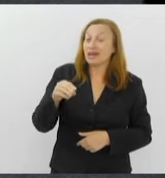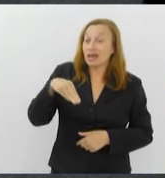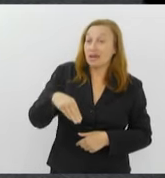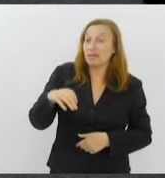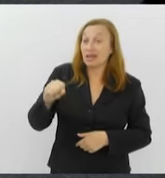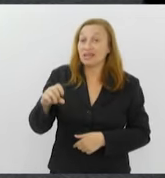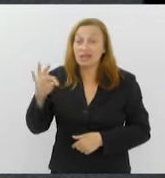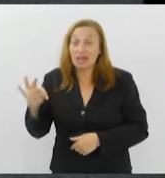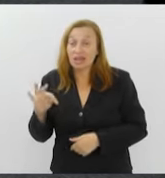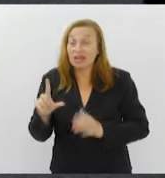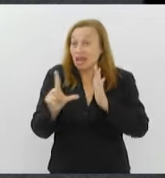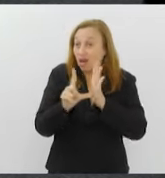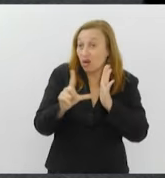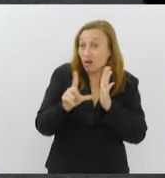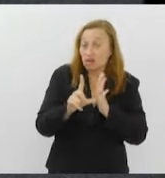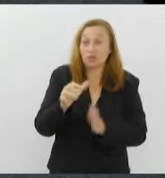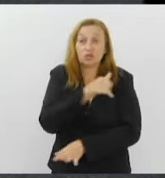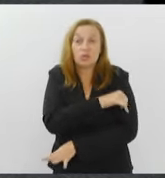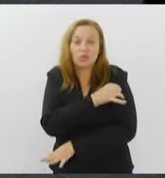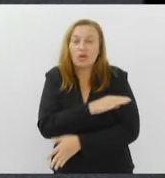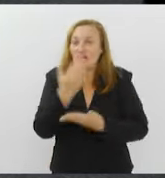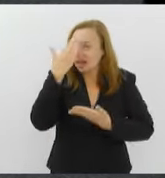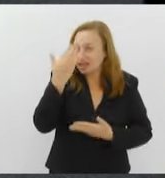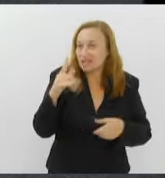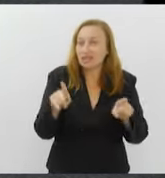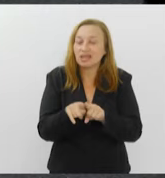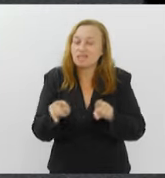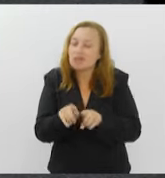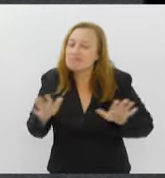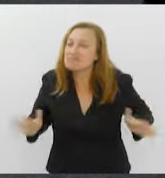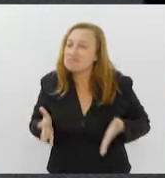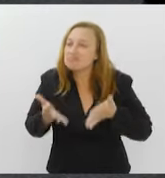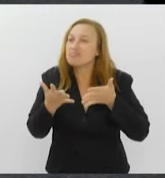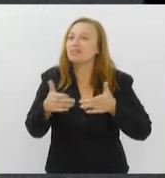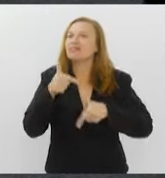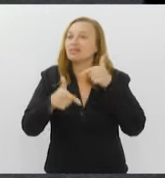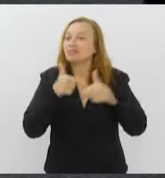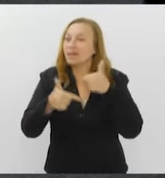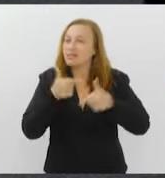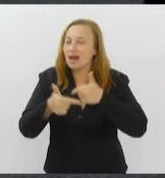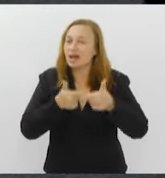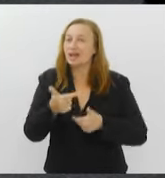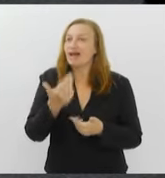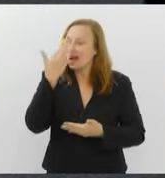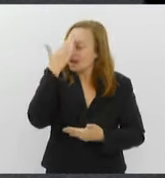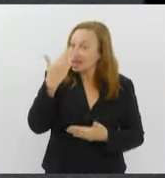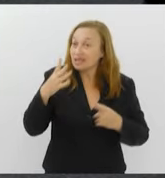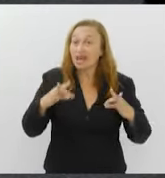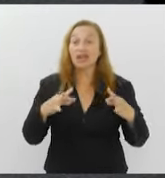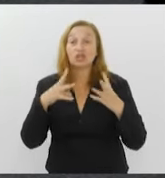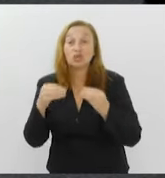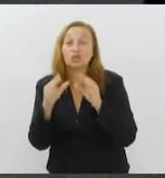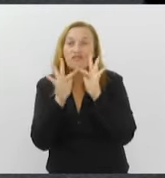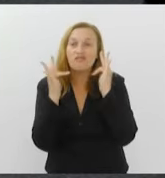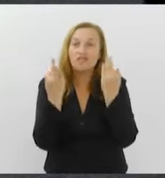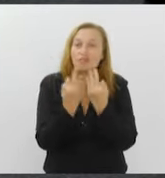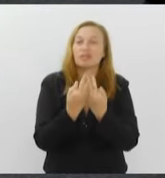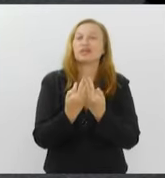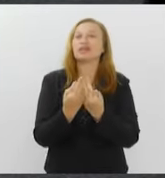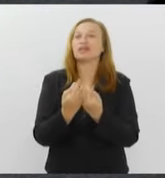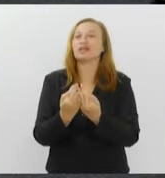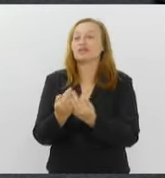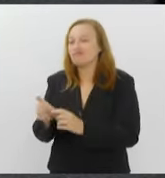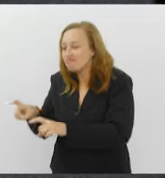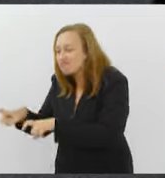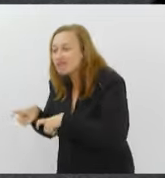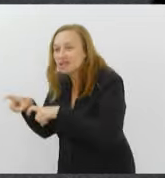Rio, agradecer também pelo empenho, pelo trabalho, agradecer a todas as famílias de assentados